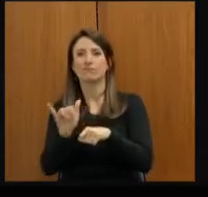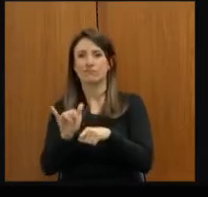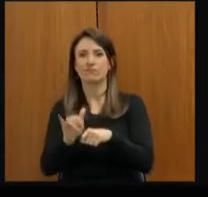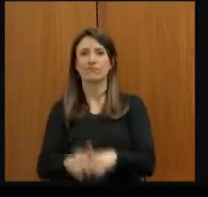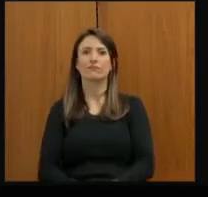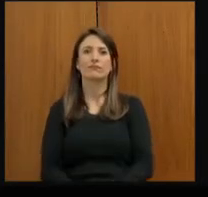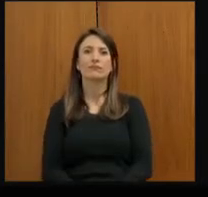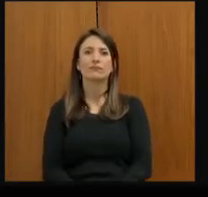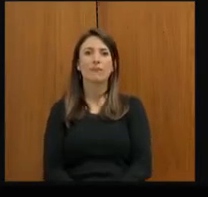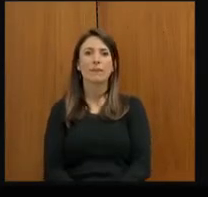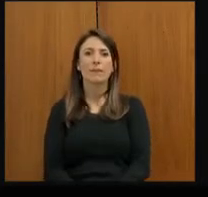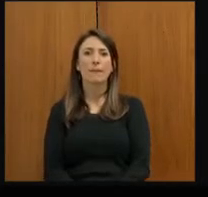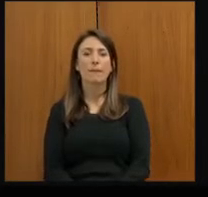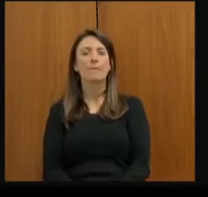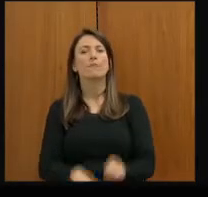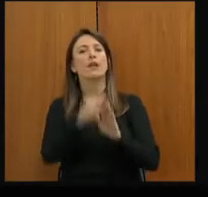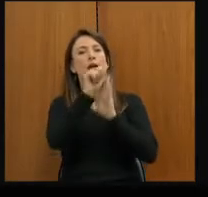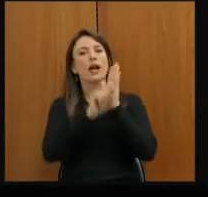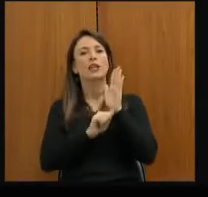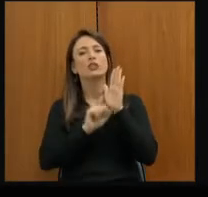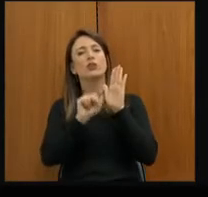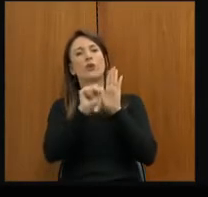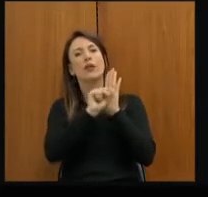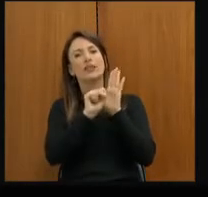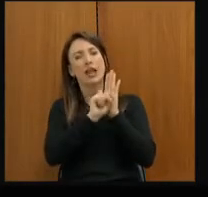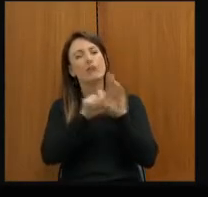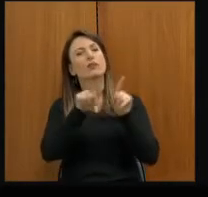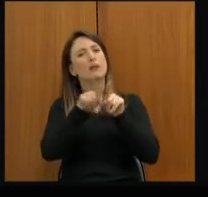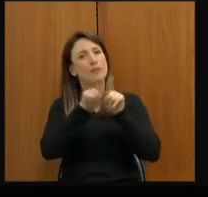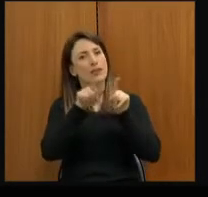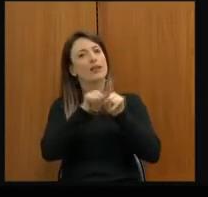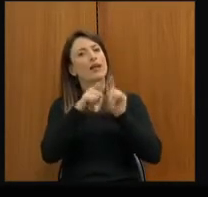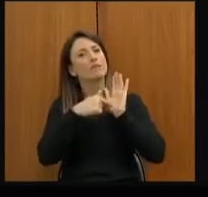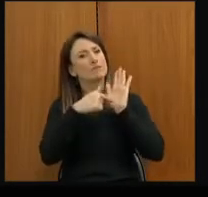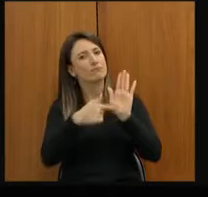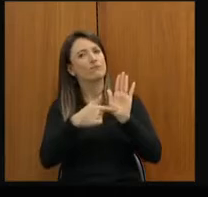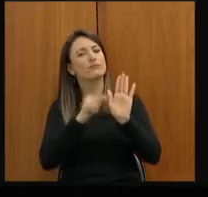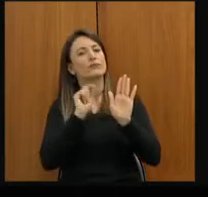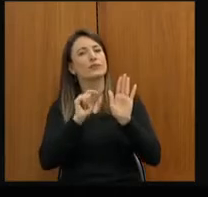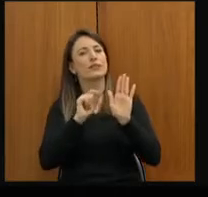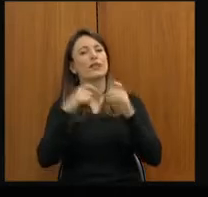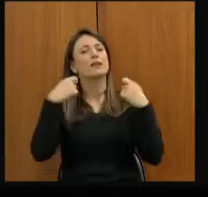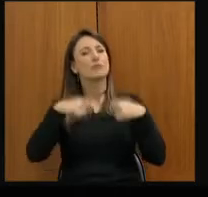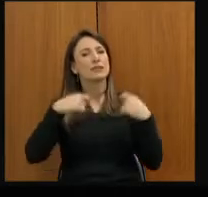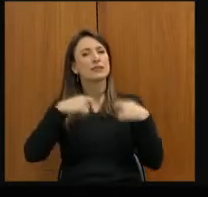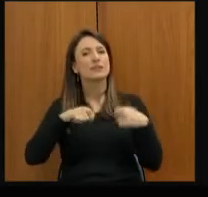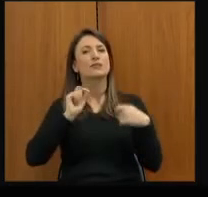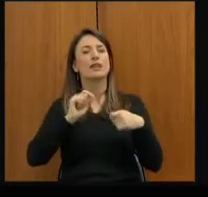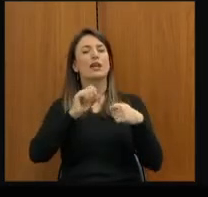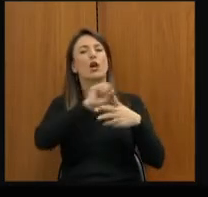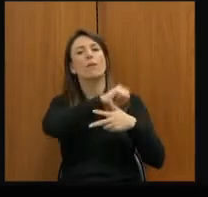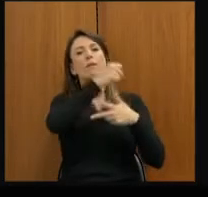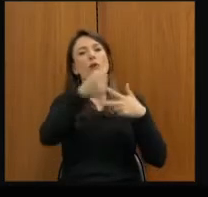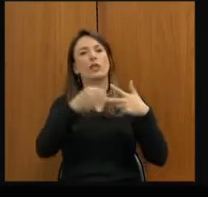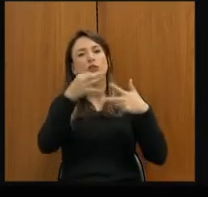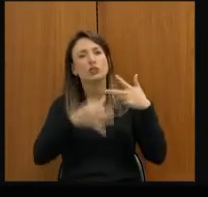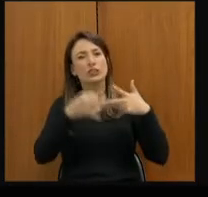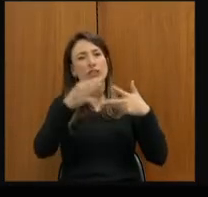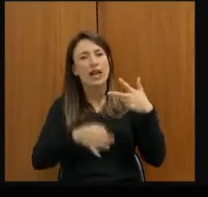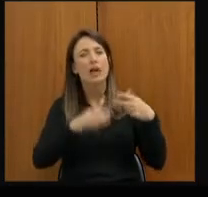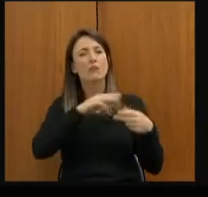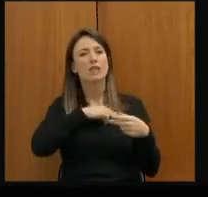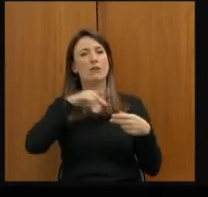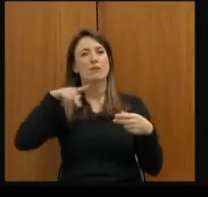Eu acho que o oitavo é claro nesse sentido também a integração operacional do Poder Judiciário do Ministério